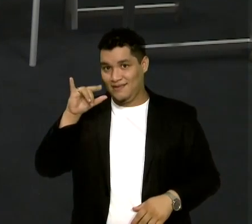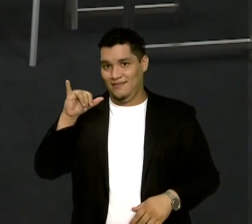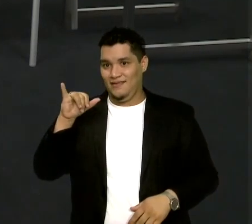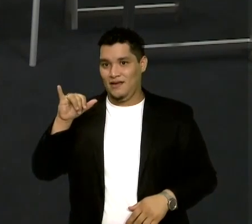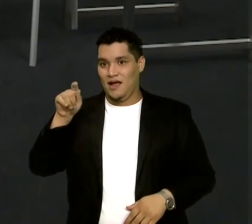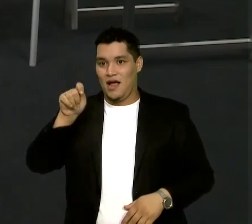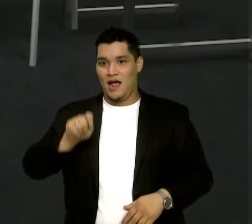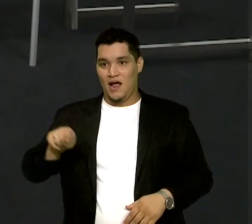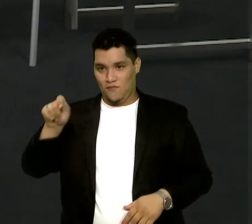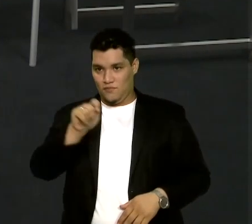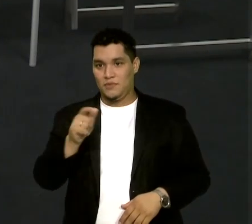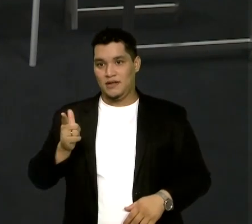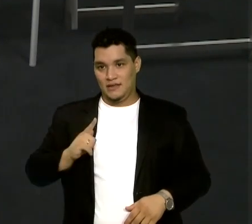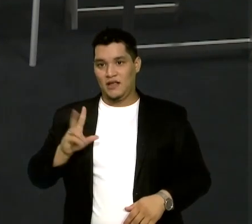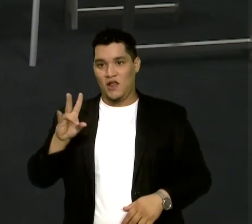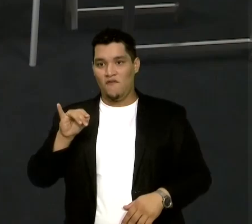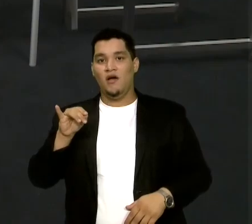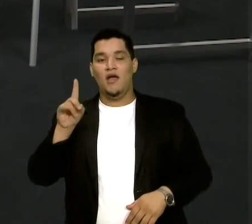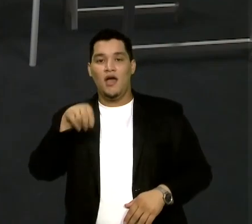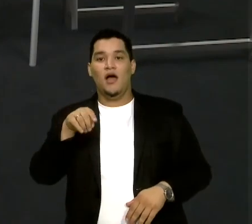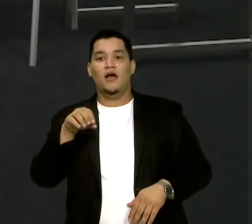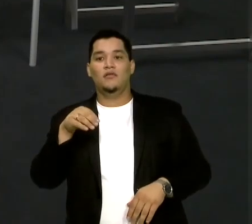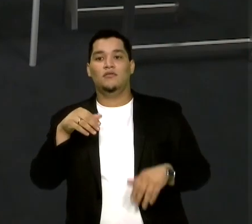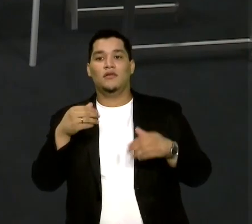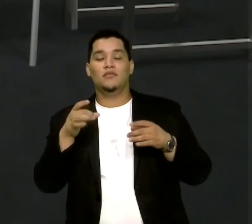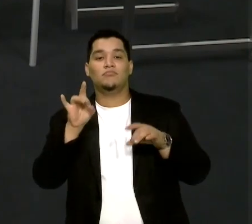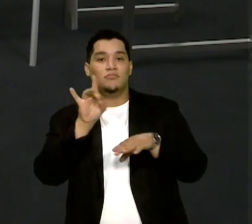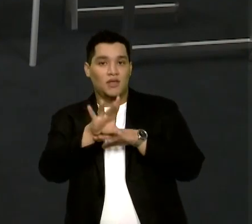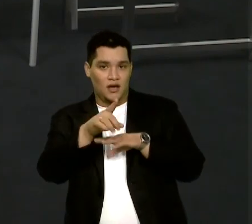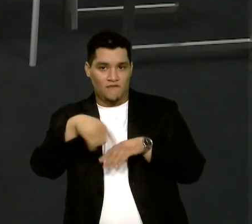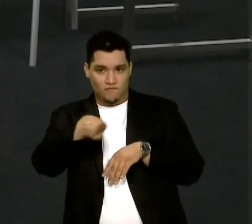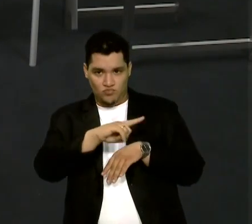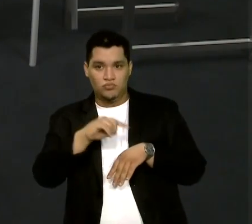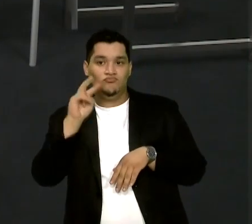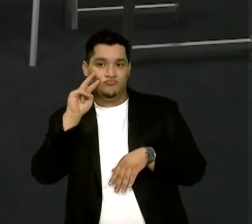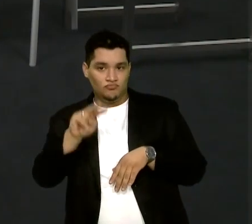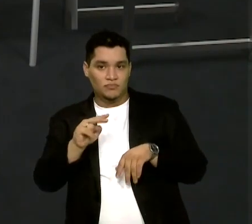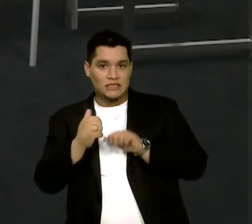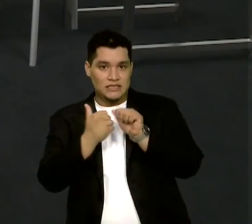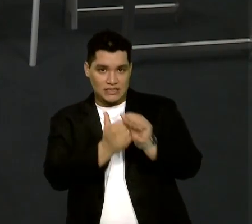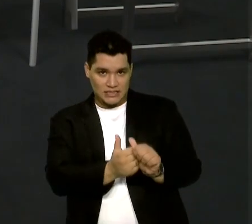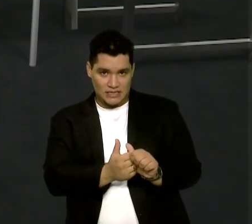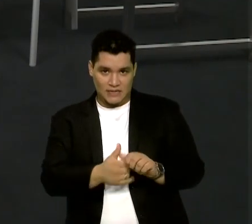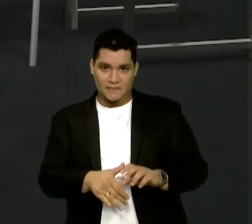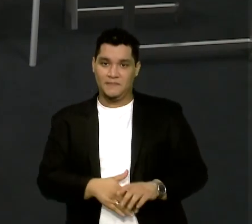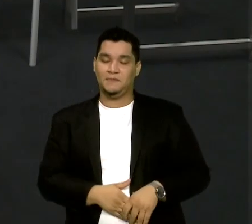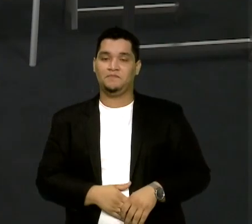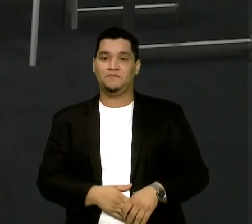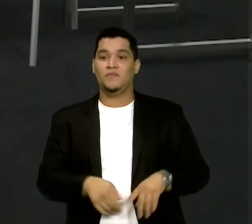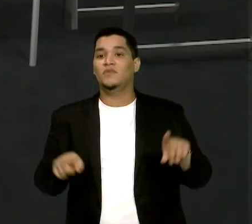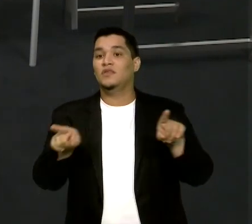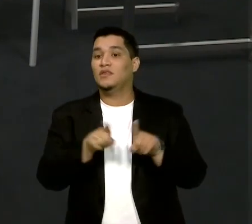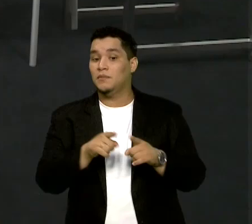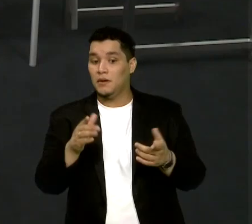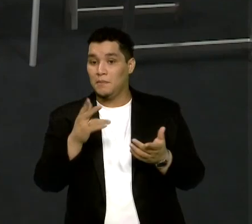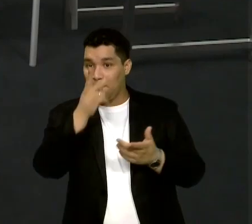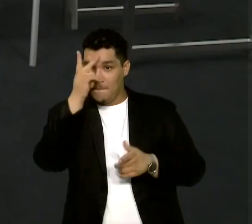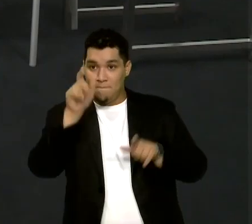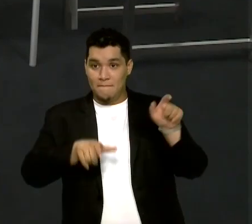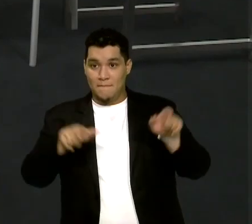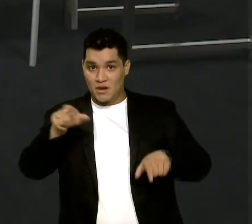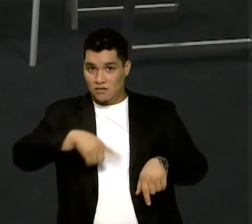né? A gente vai deixar para a Jenny, né? E, assim, nós temos já pessoas também daqui, né,